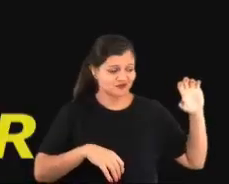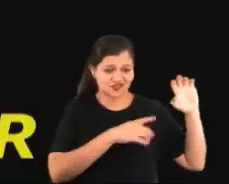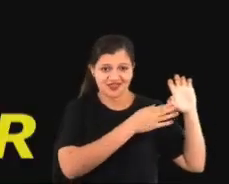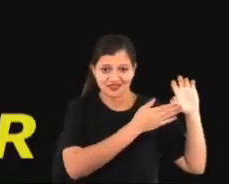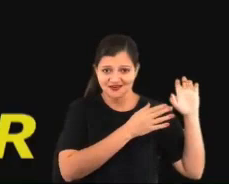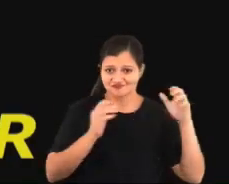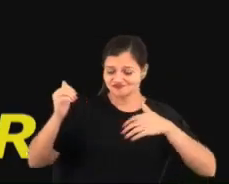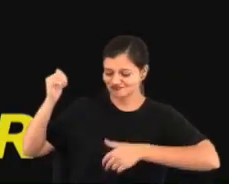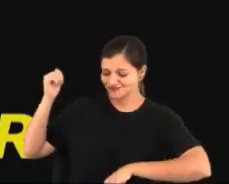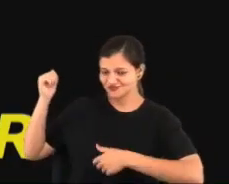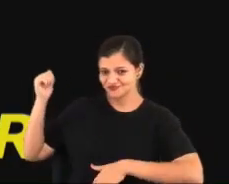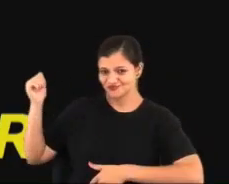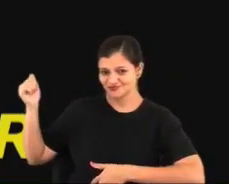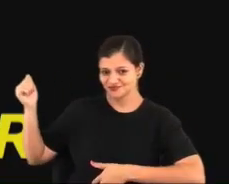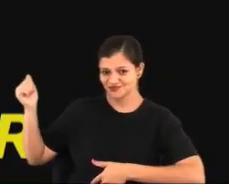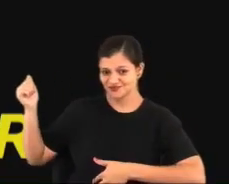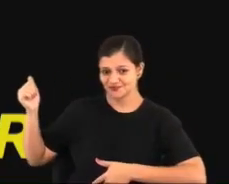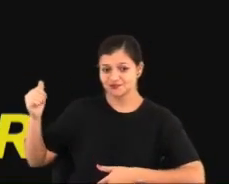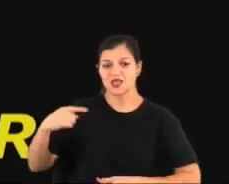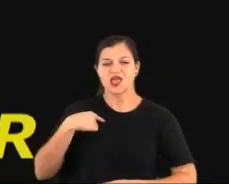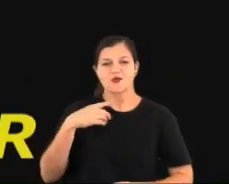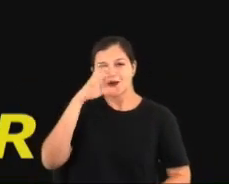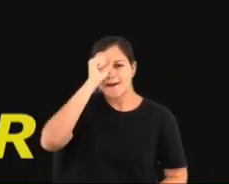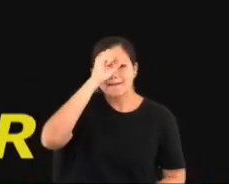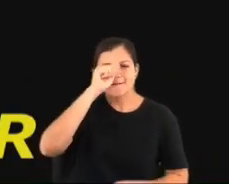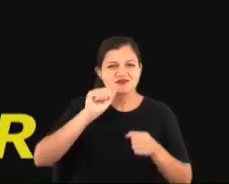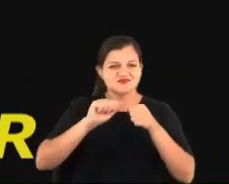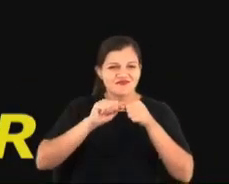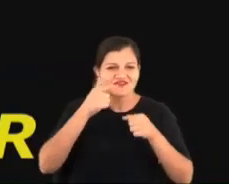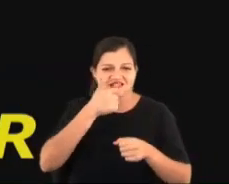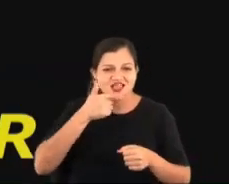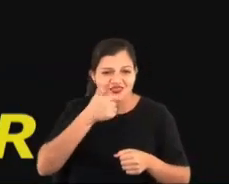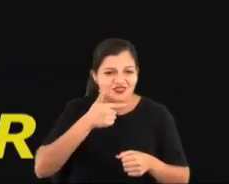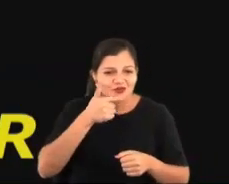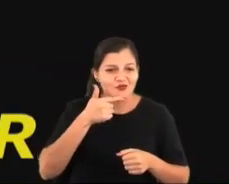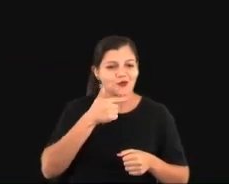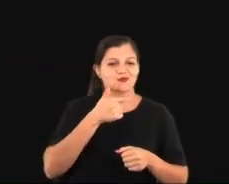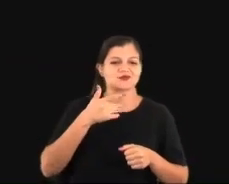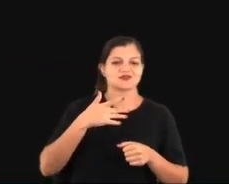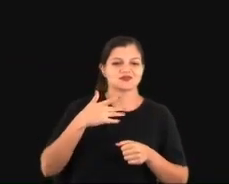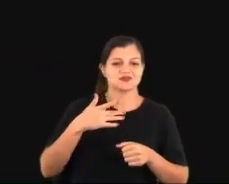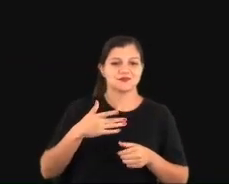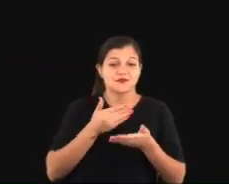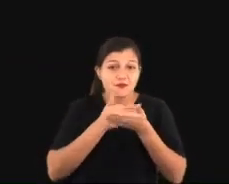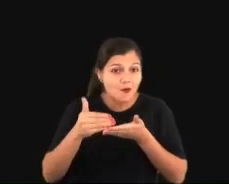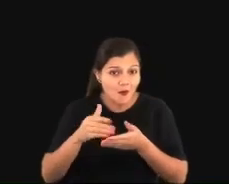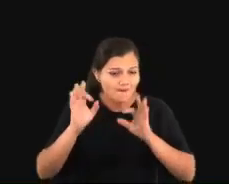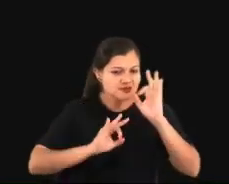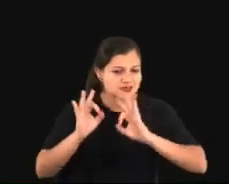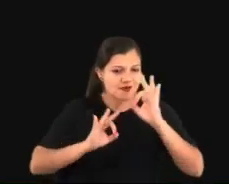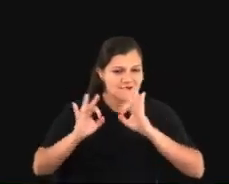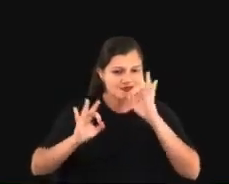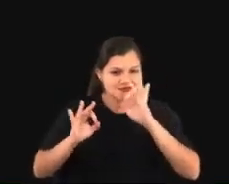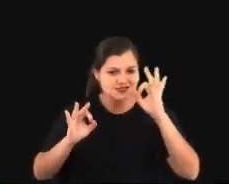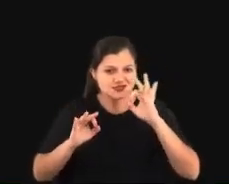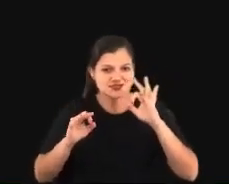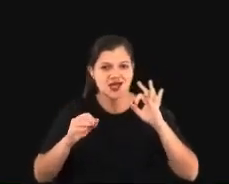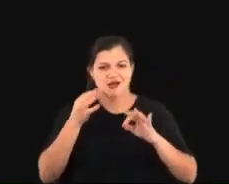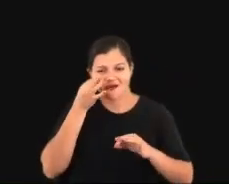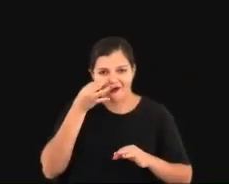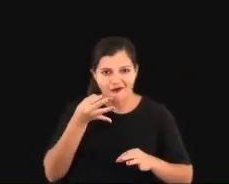Vou fazer um mousse de cupuaçu com chocolate. E aí, galera, oficialmente, vamos começar a preparar aqui o nosso mousse.